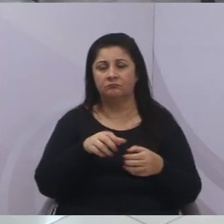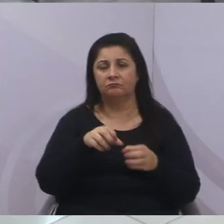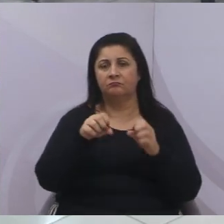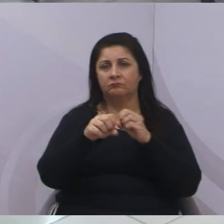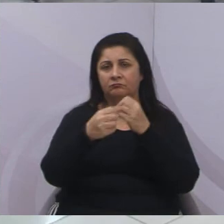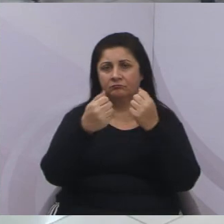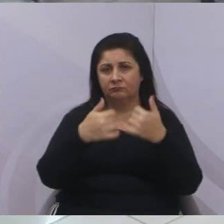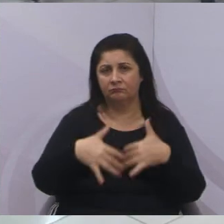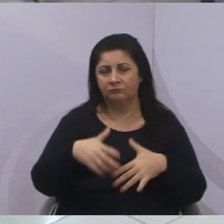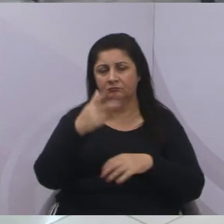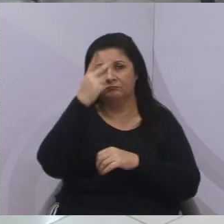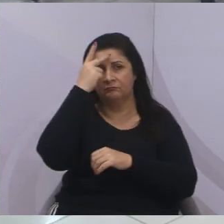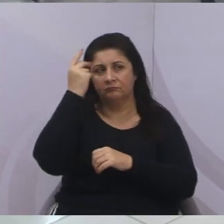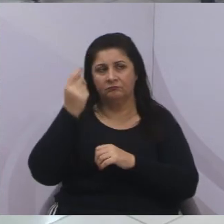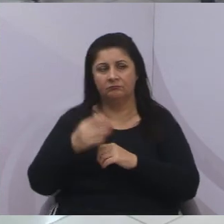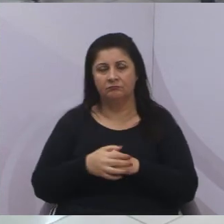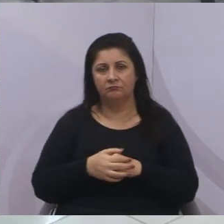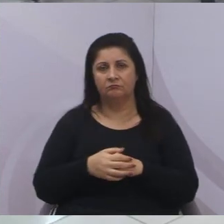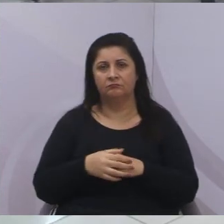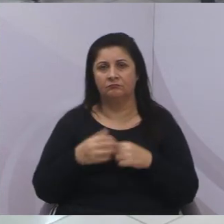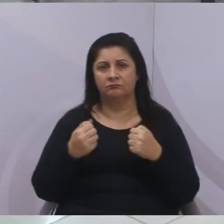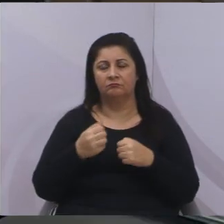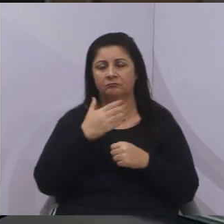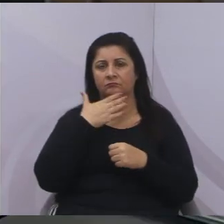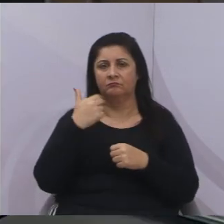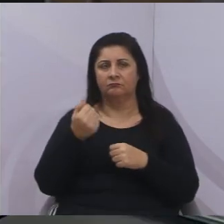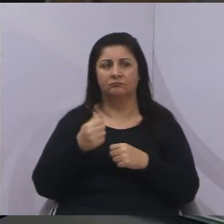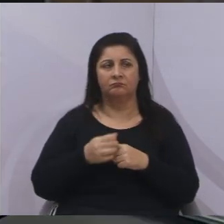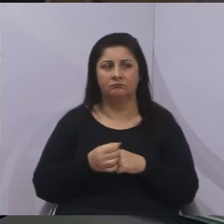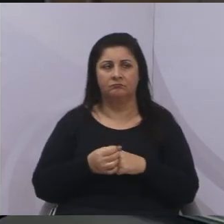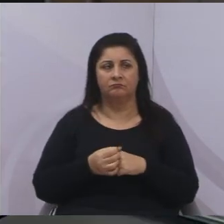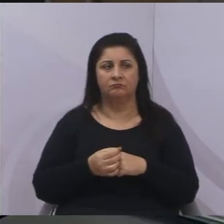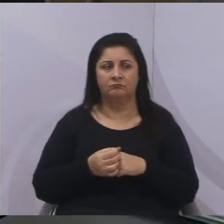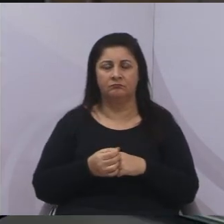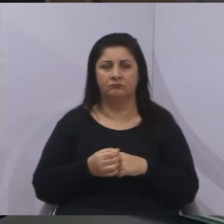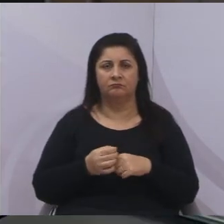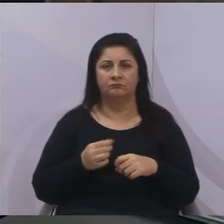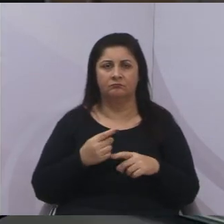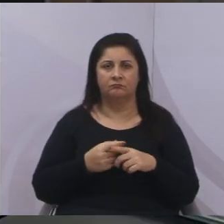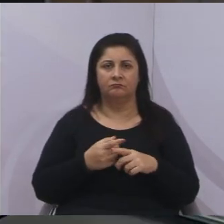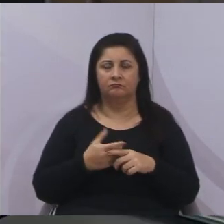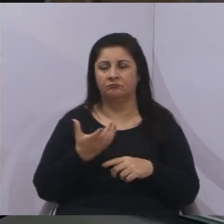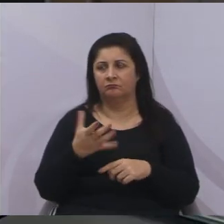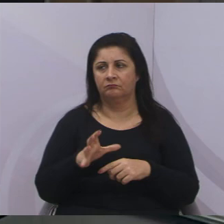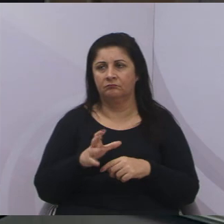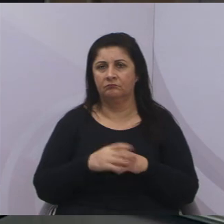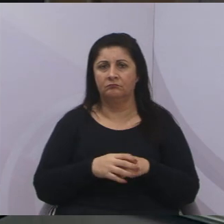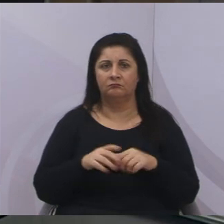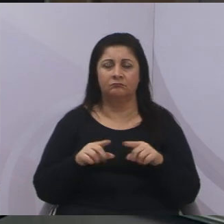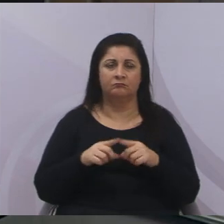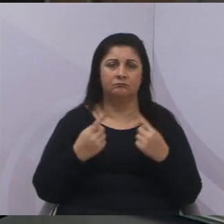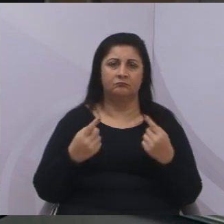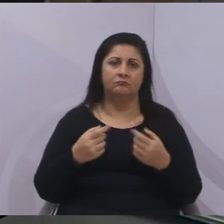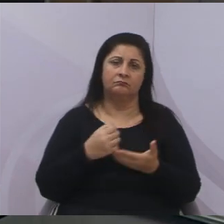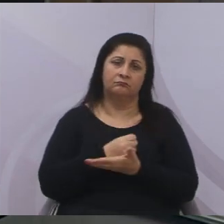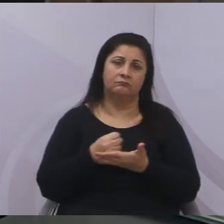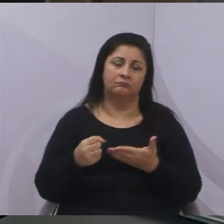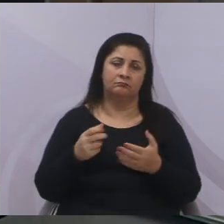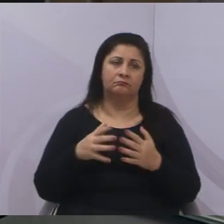muito que melhorar, né, doutora? Mas não é só porque nós não queremos, não. É pela situação em que estamos passando mesmo,